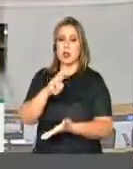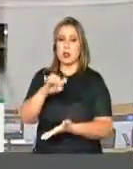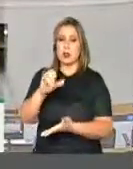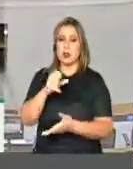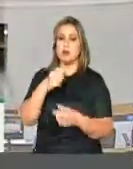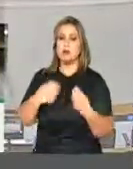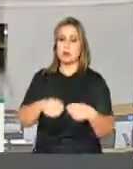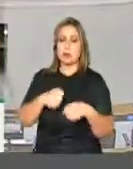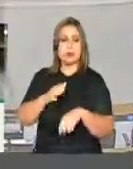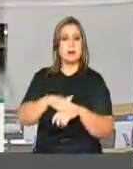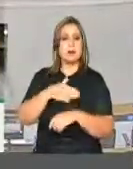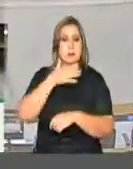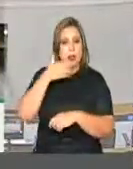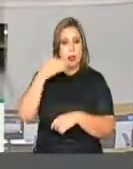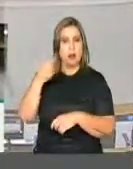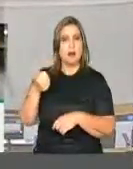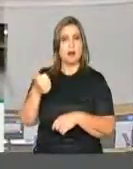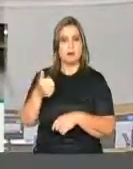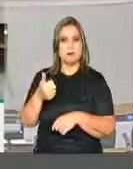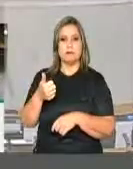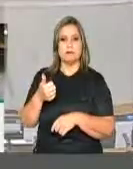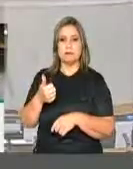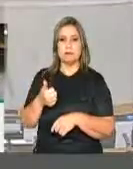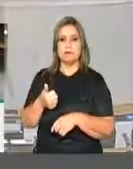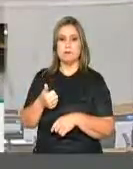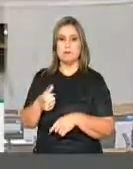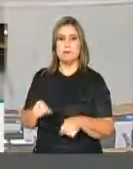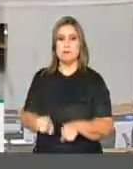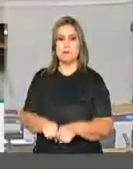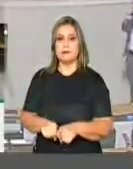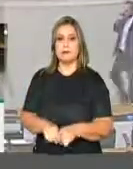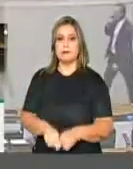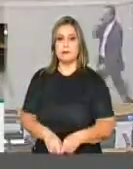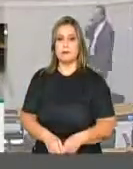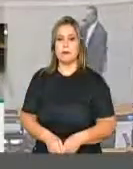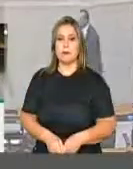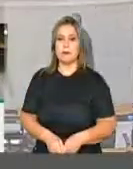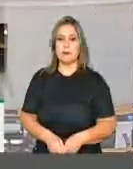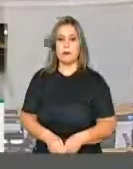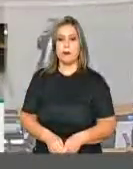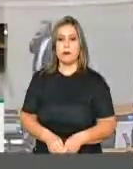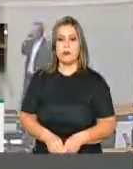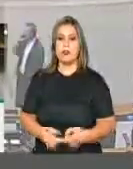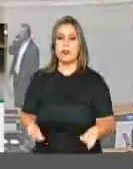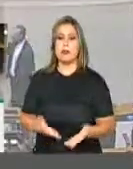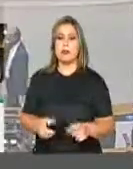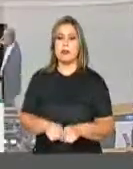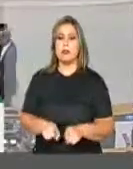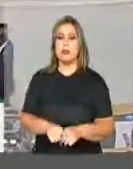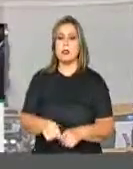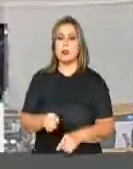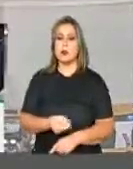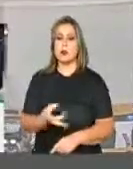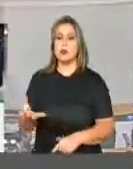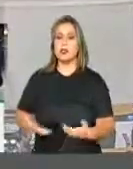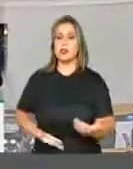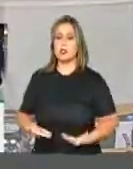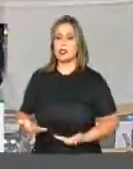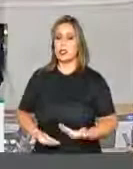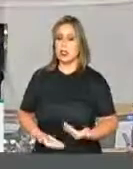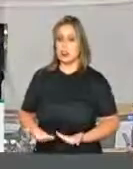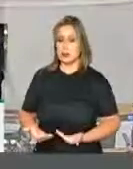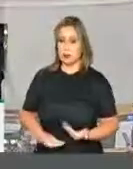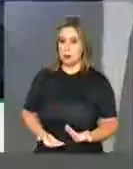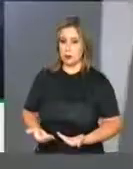precisam melhorar e ver essa possibilidade de convênio para aumentar a quantidade de serviços prestados por